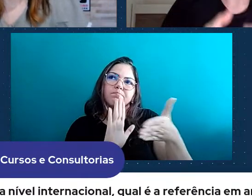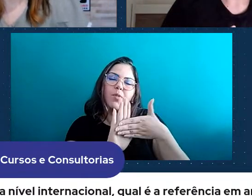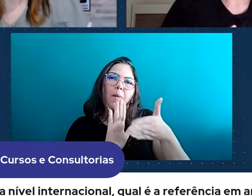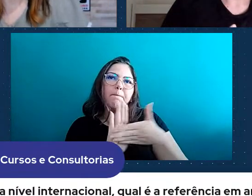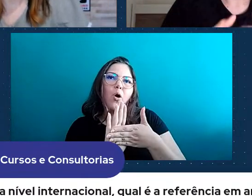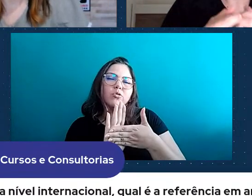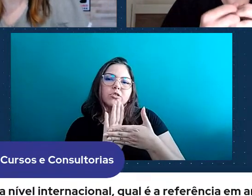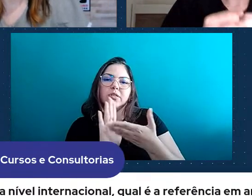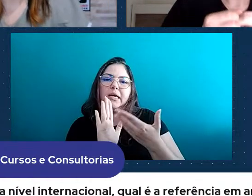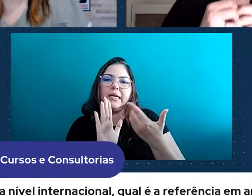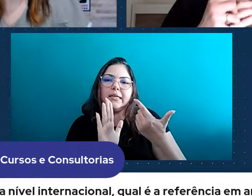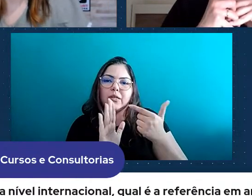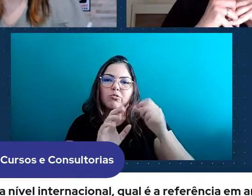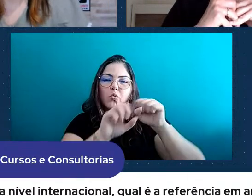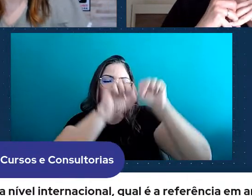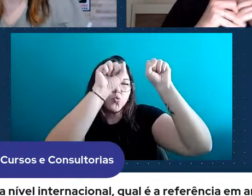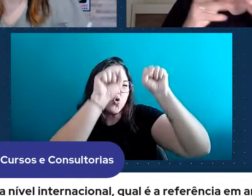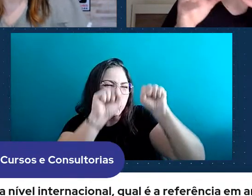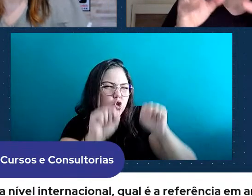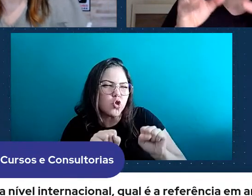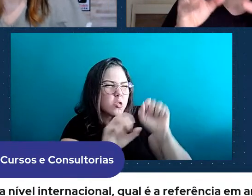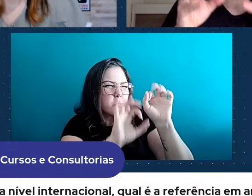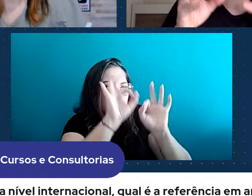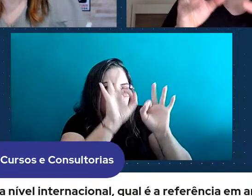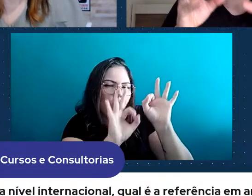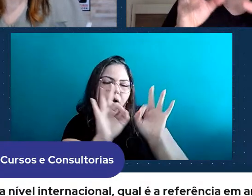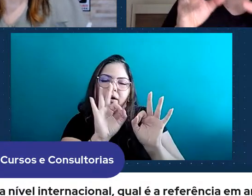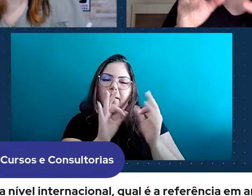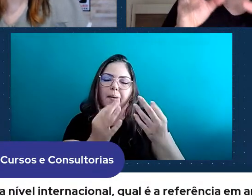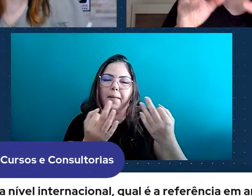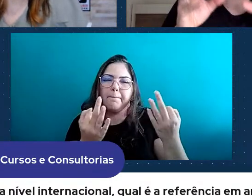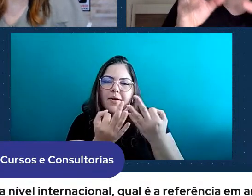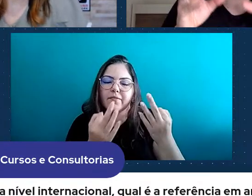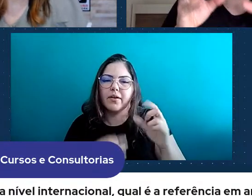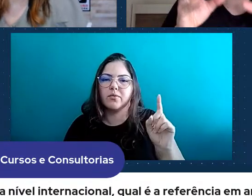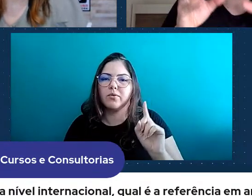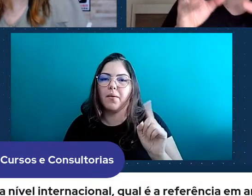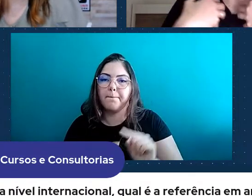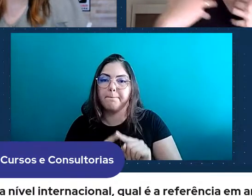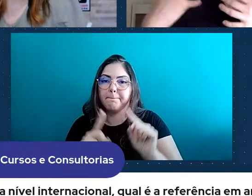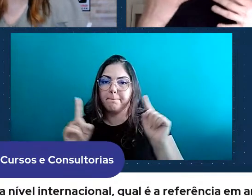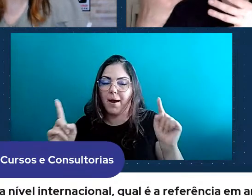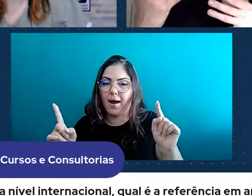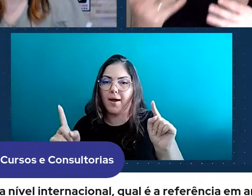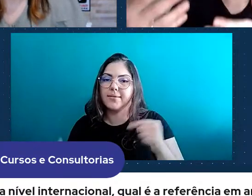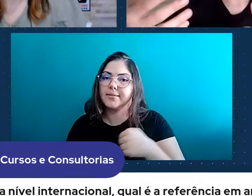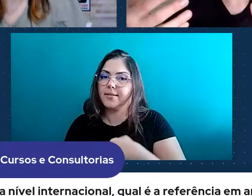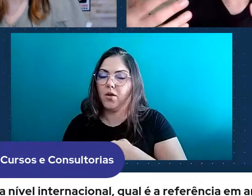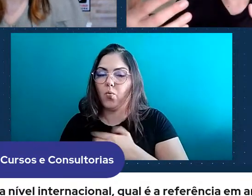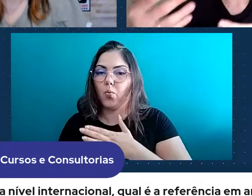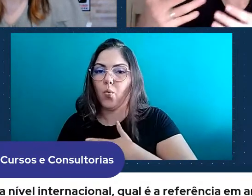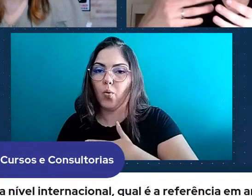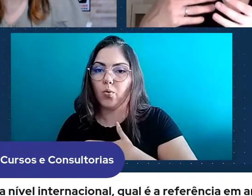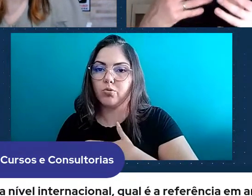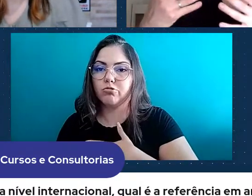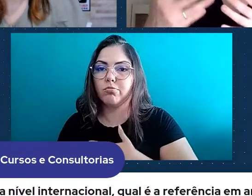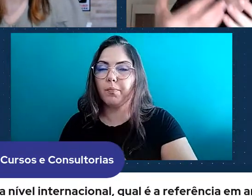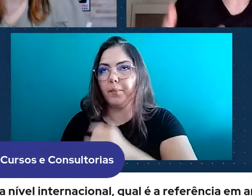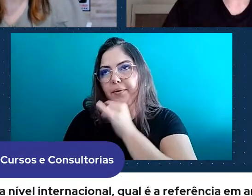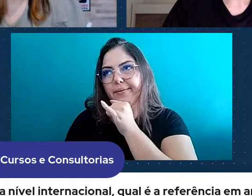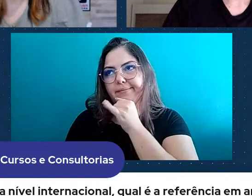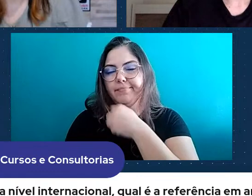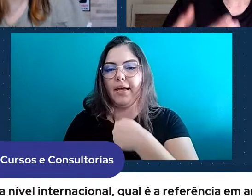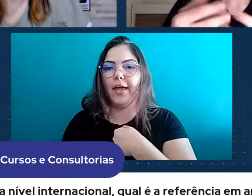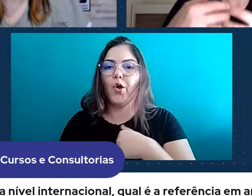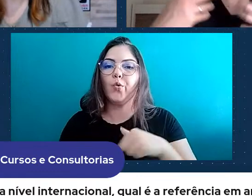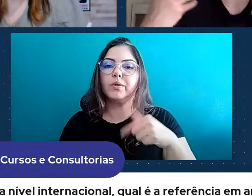esse processo de análise, né, de dados qualitativos. Mas eu, por exemplo, que trabalho com mestrandos, com pessoas